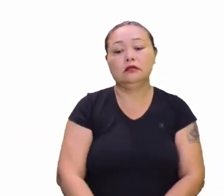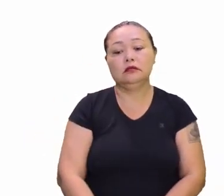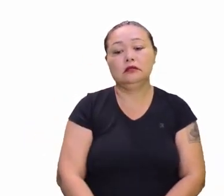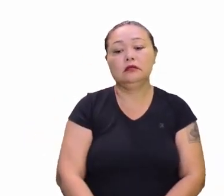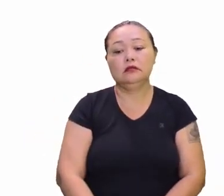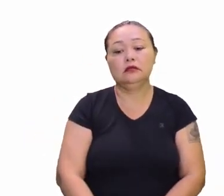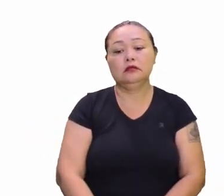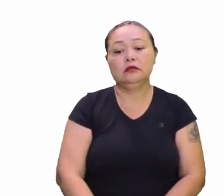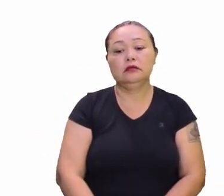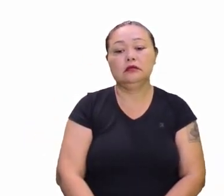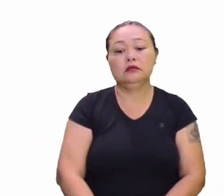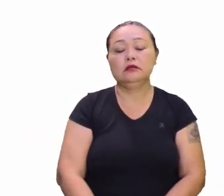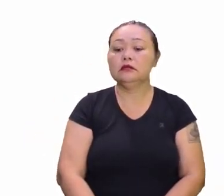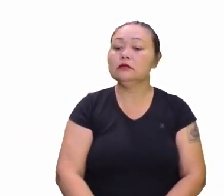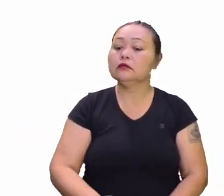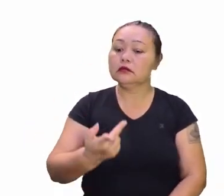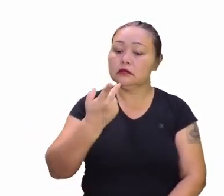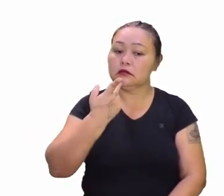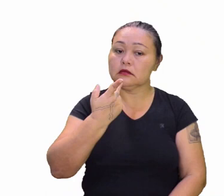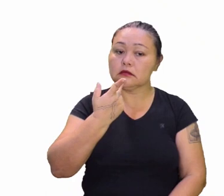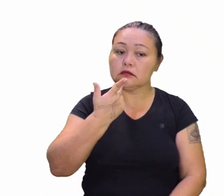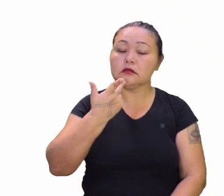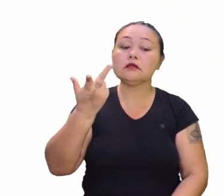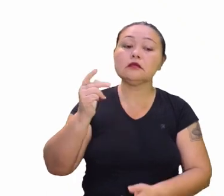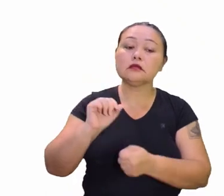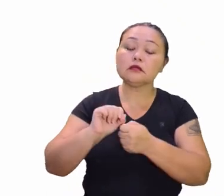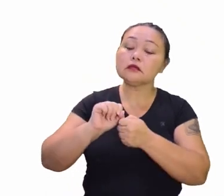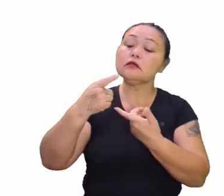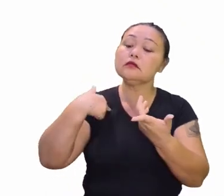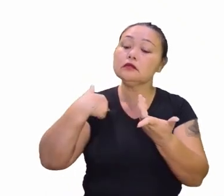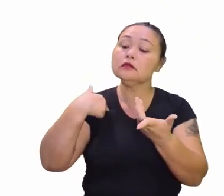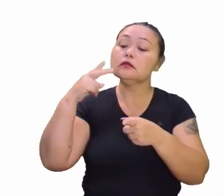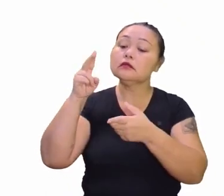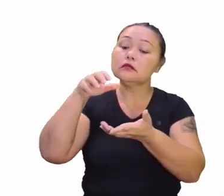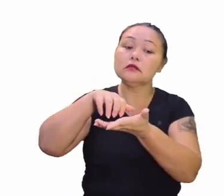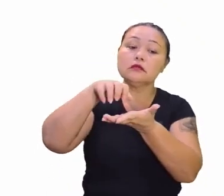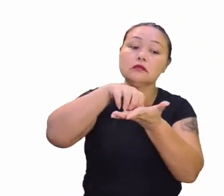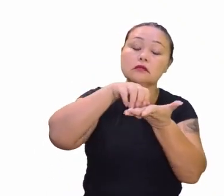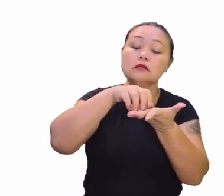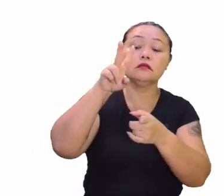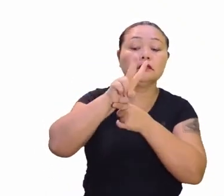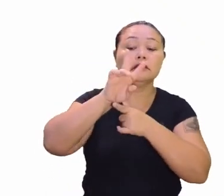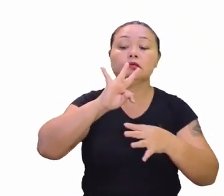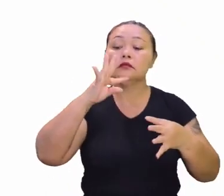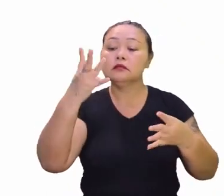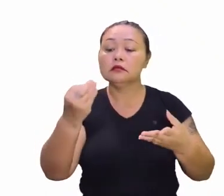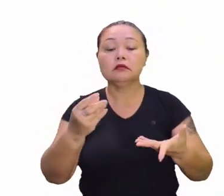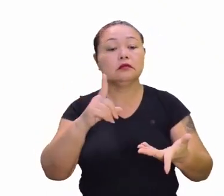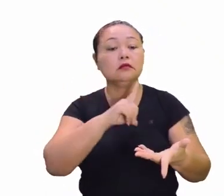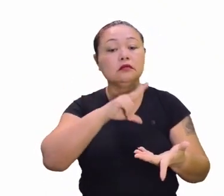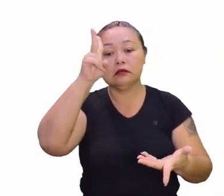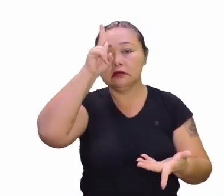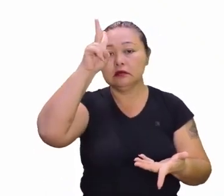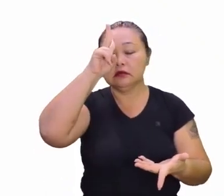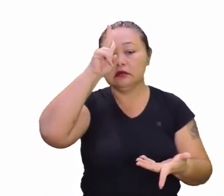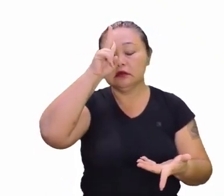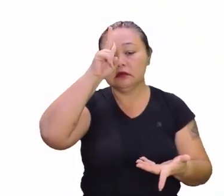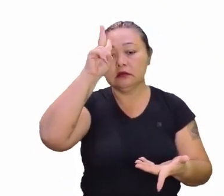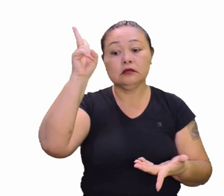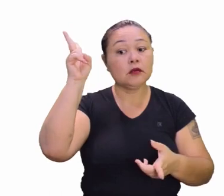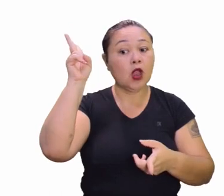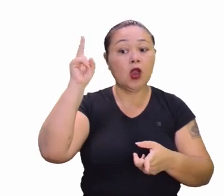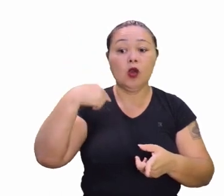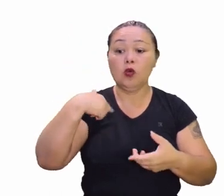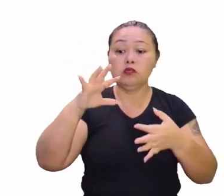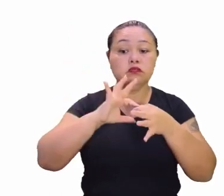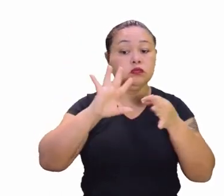E aí vale a pena falar o que seria essas unidades de proteção integral. Uma área de proteção integral, galera, você tem que lembrar que não é